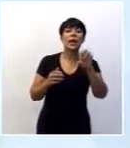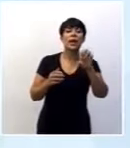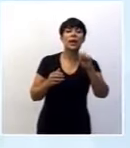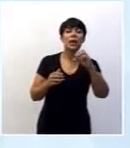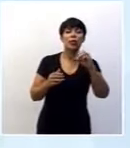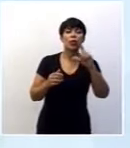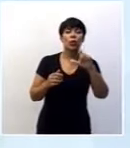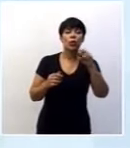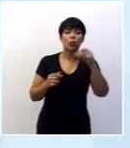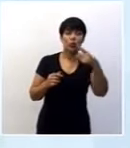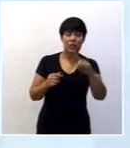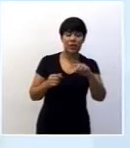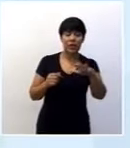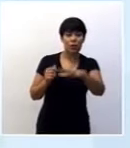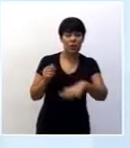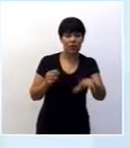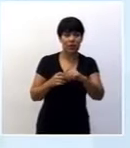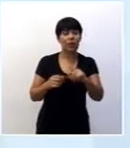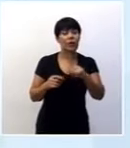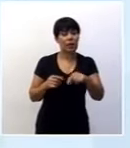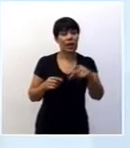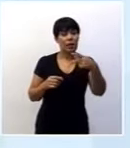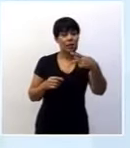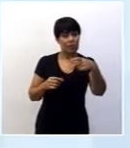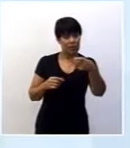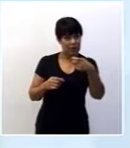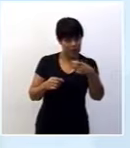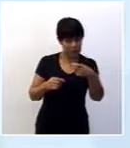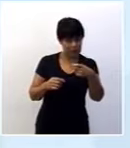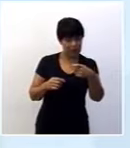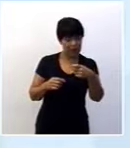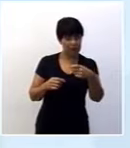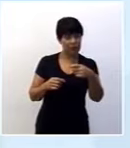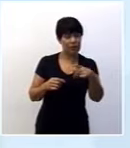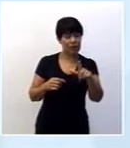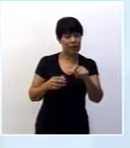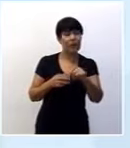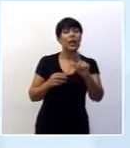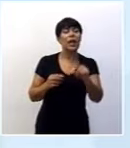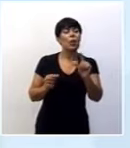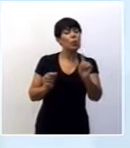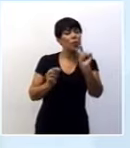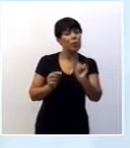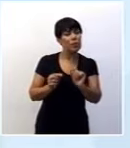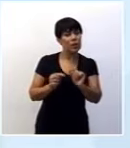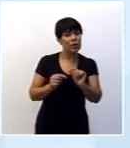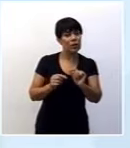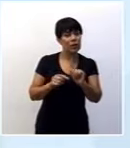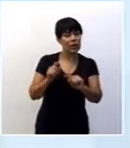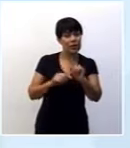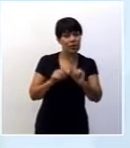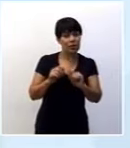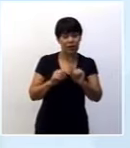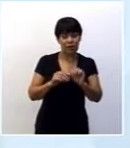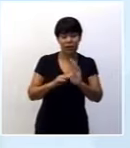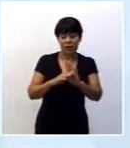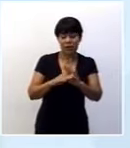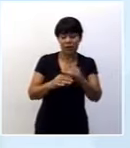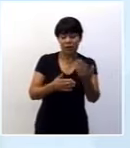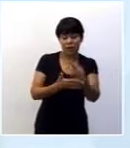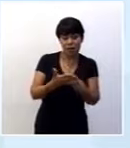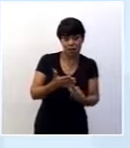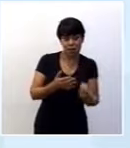uma relação entre o pixel, né? O pixel é o menor elemento lá que forma a imagem, tá? Um pixel,